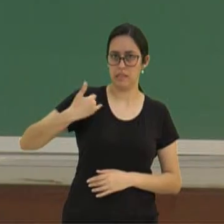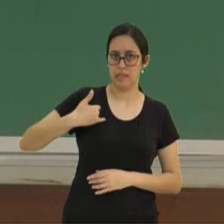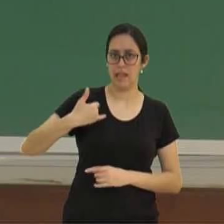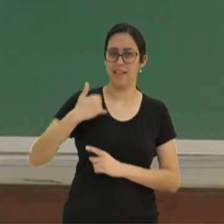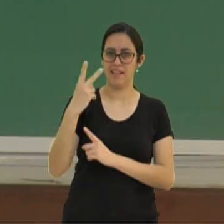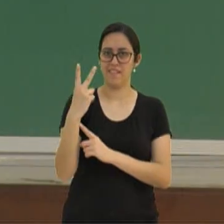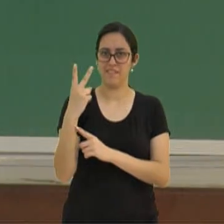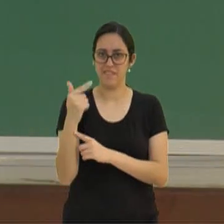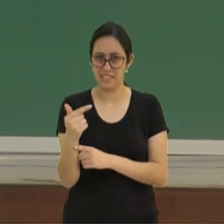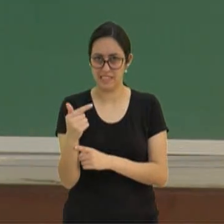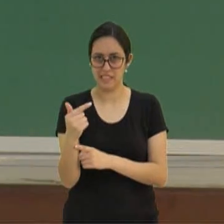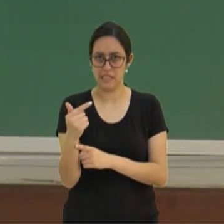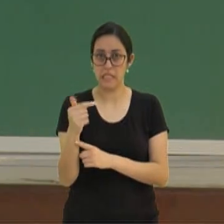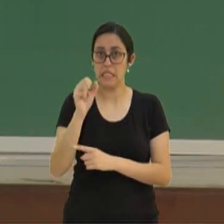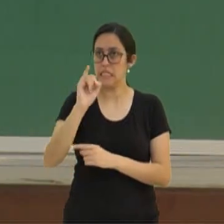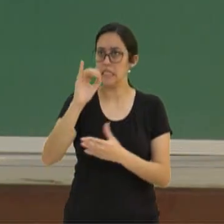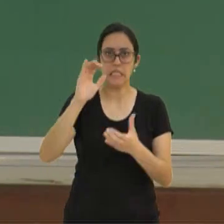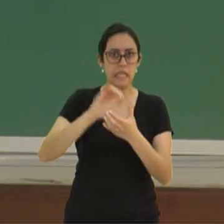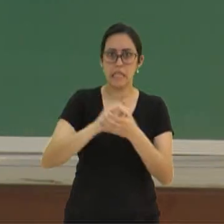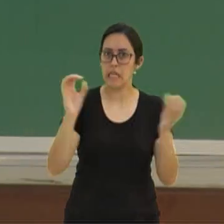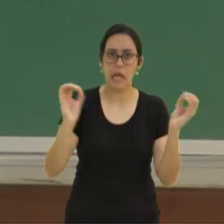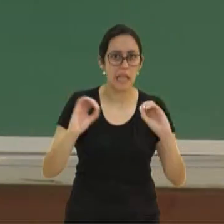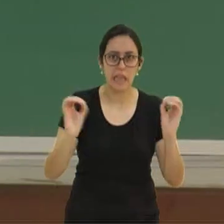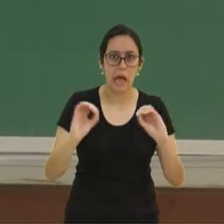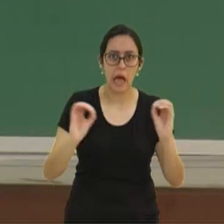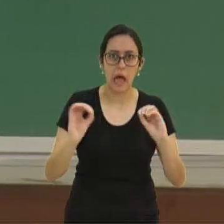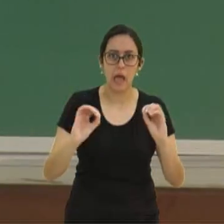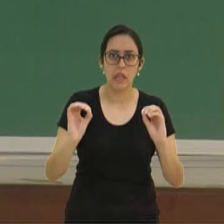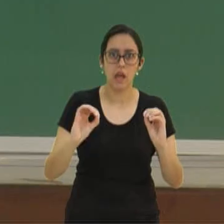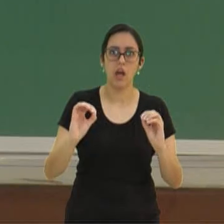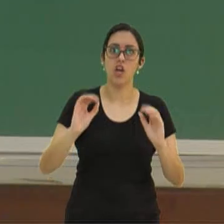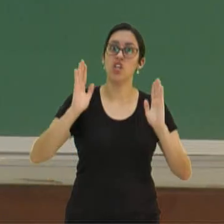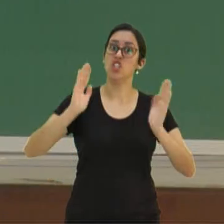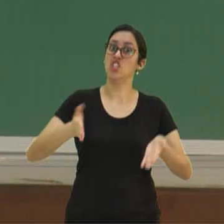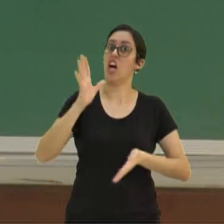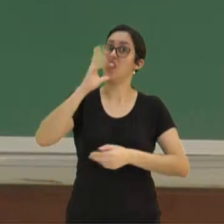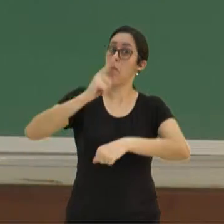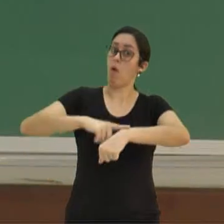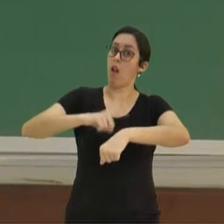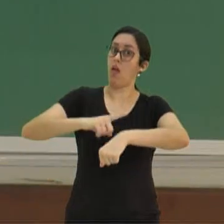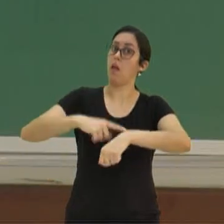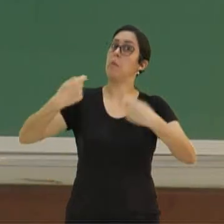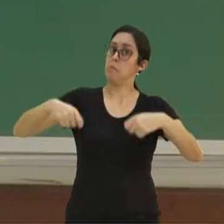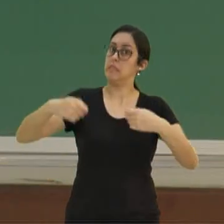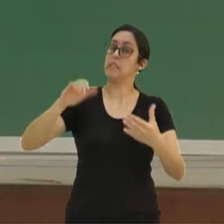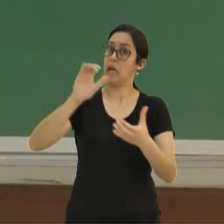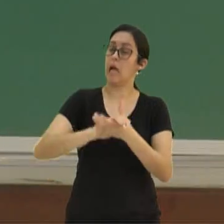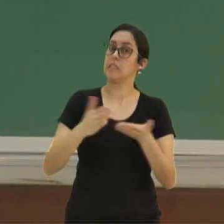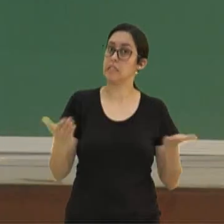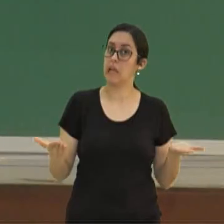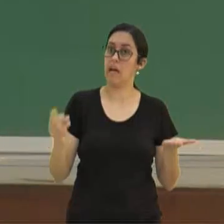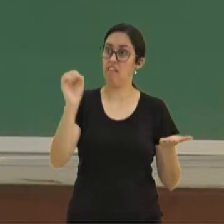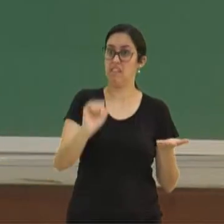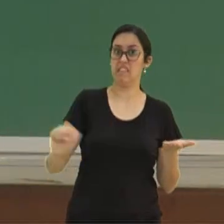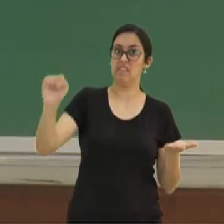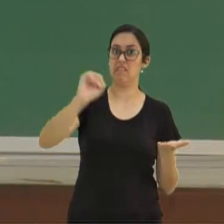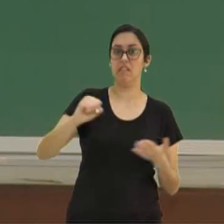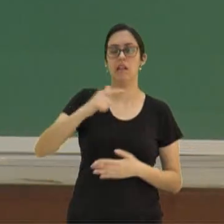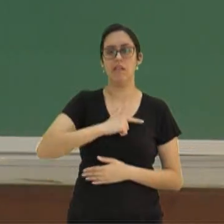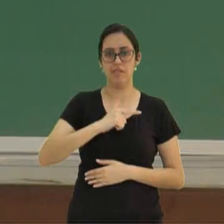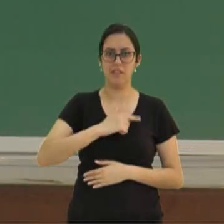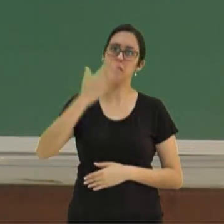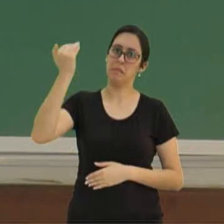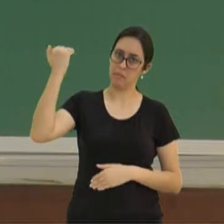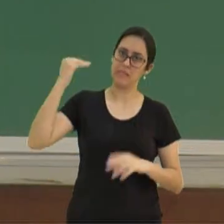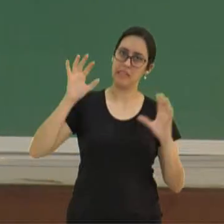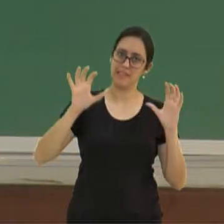aspas, solteirona, né? Uma moça que não ia mais se casar. E repare que, lógico, né? Ali a gente também viu no início,